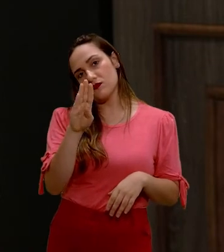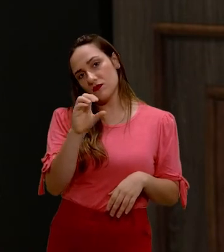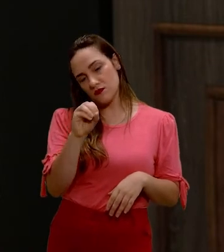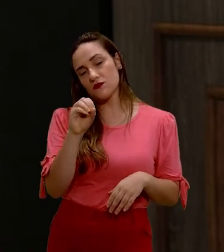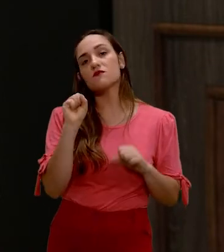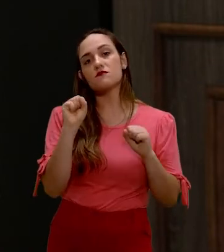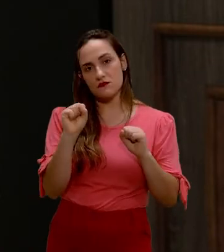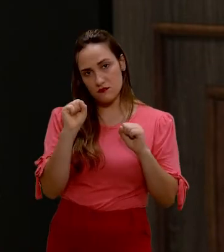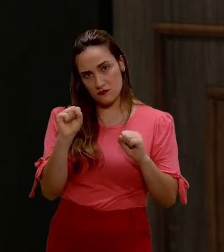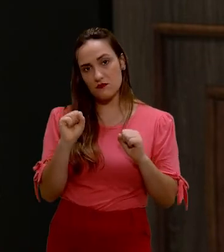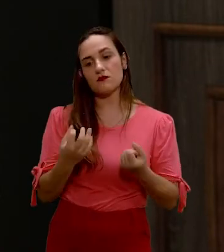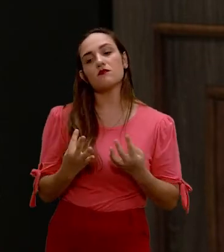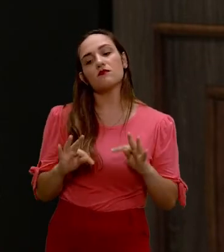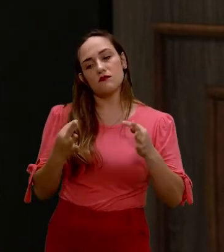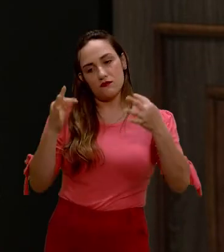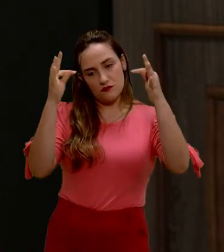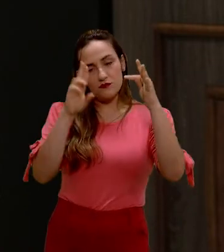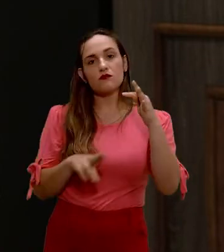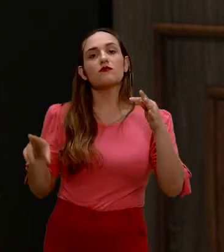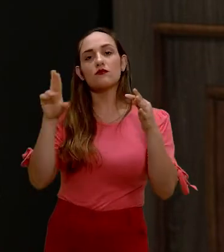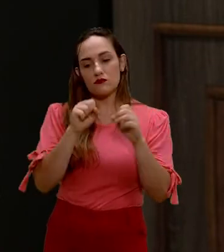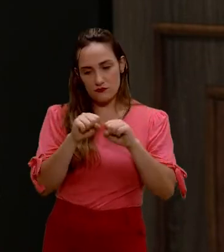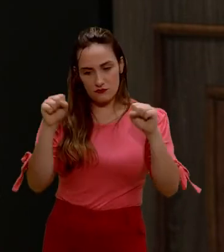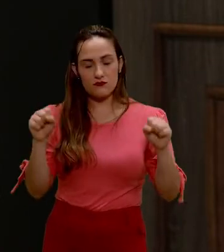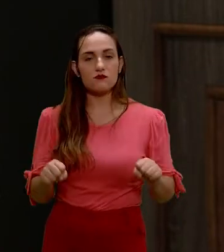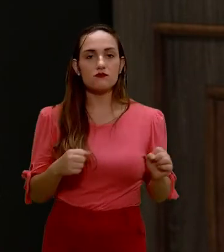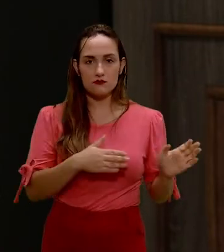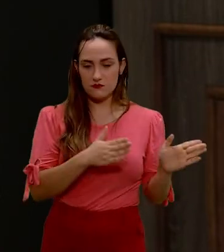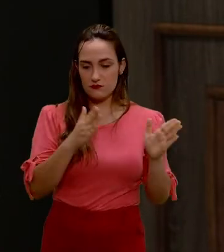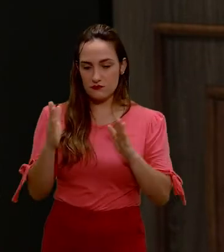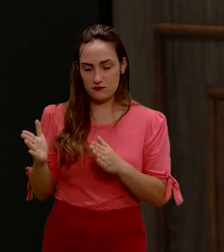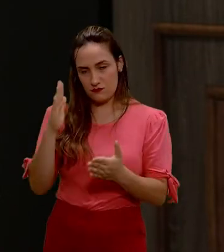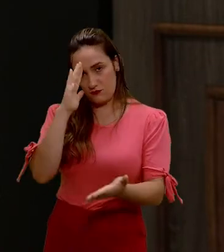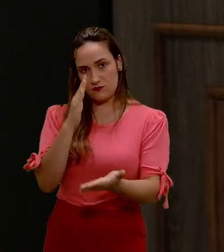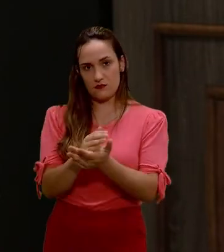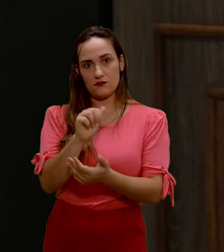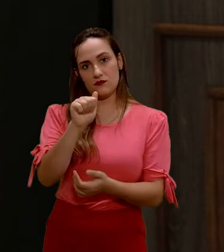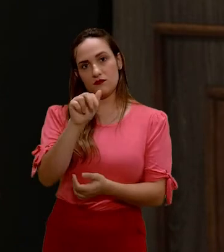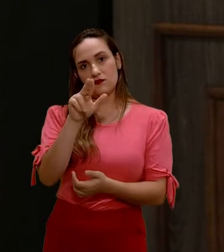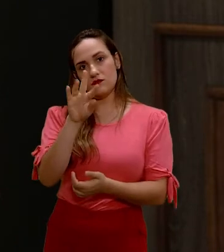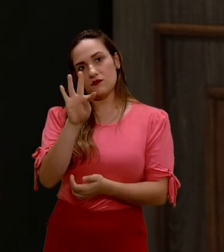automação, o uso de robôs, a adoção